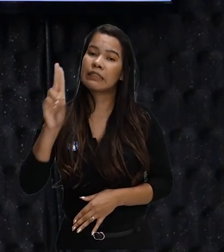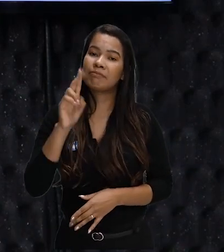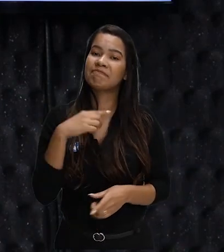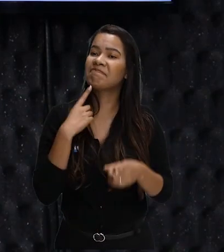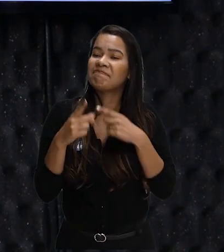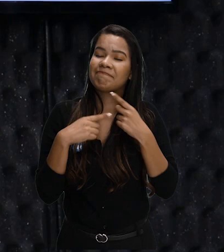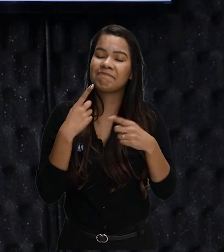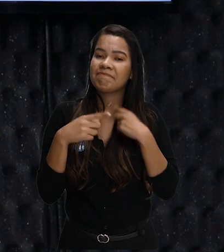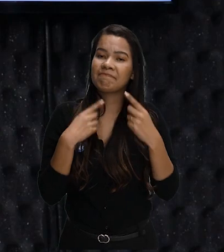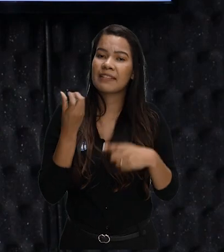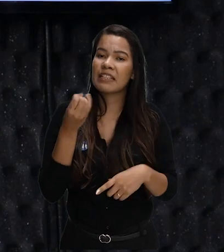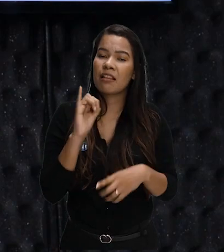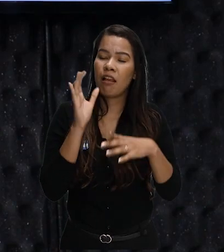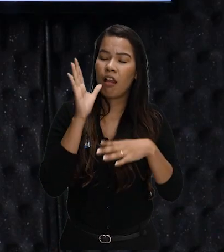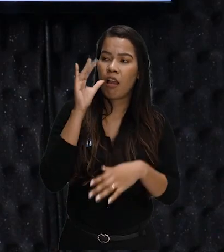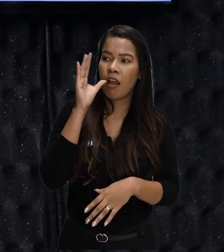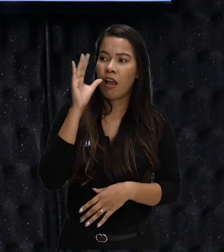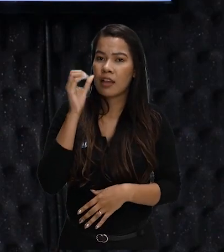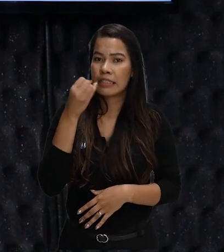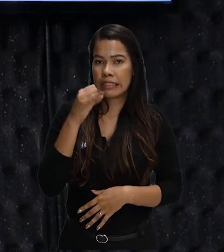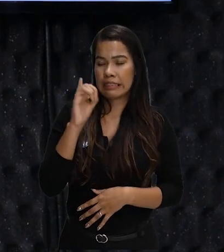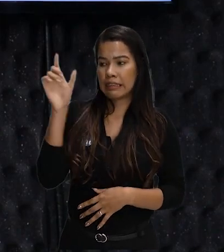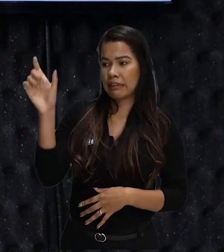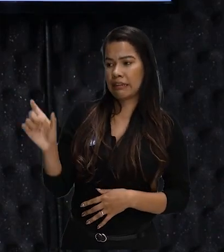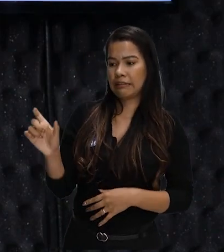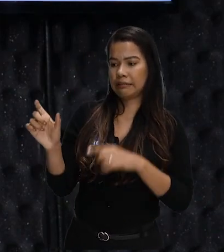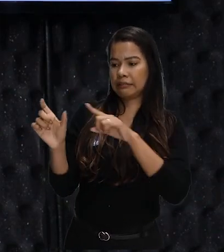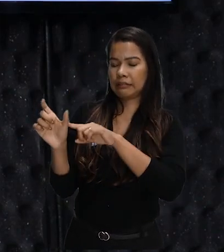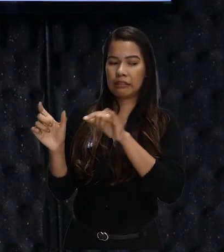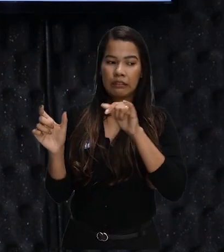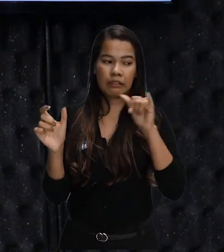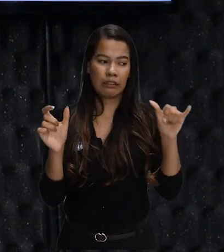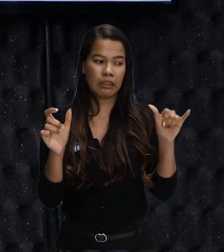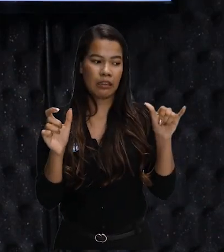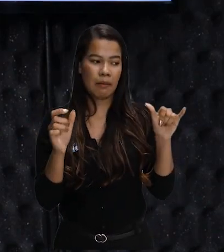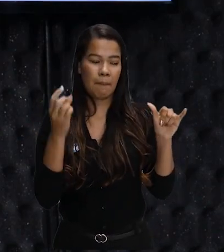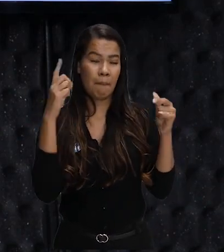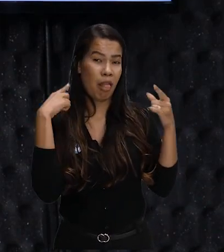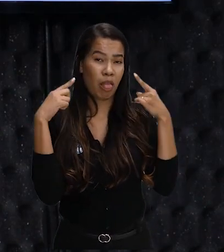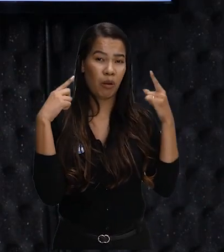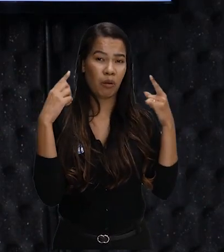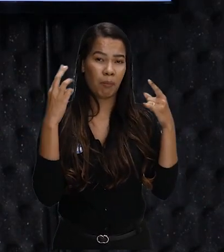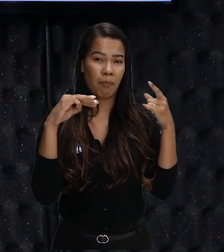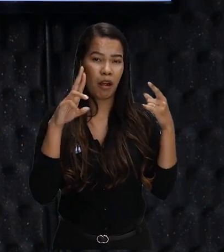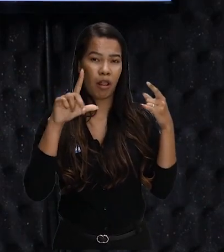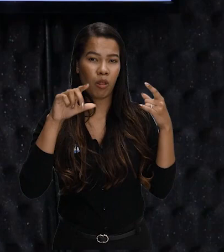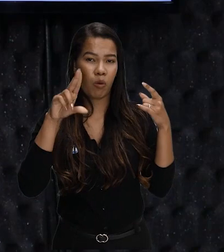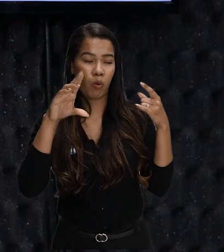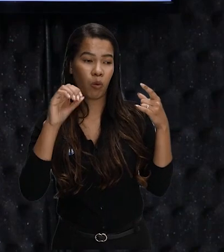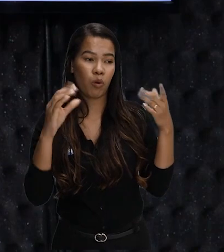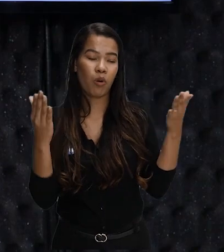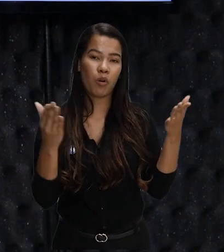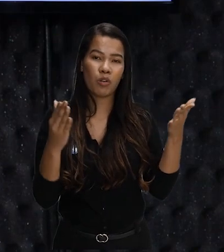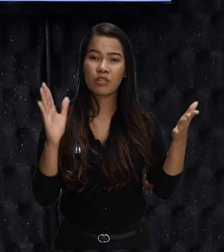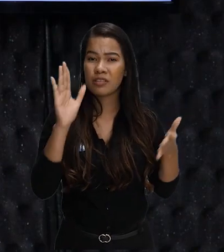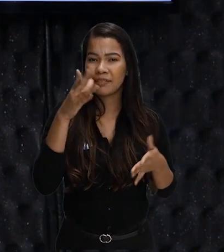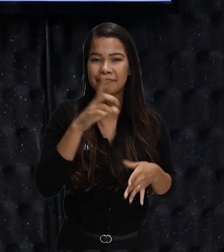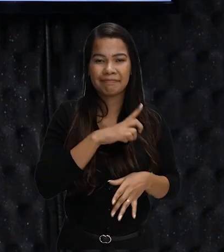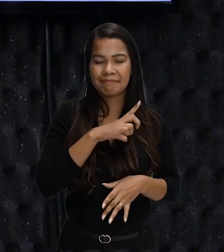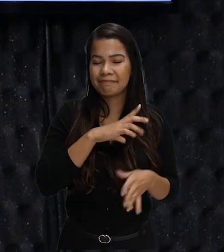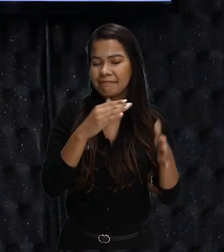se admira se alguém chamar alguém de maluco. É uma palavra que hoje já até virou